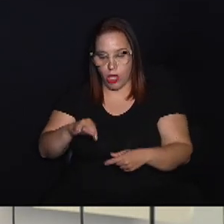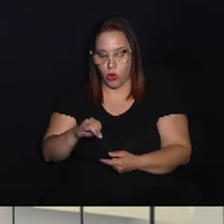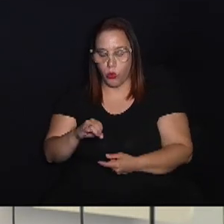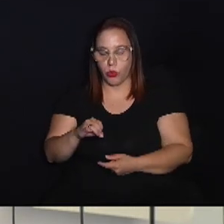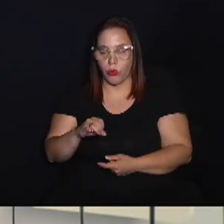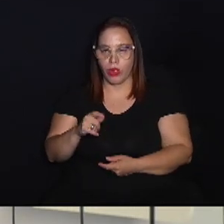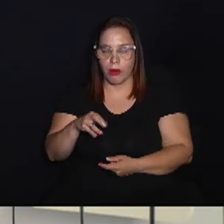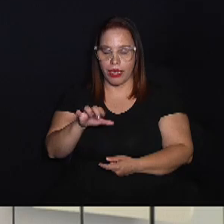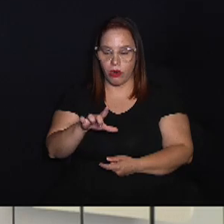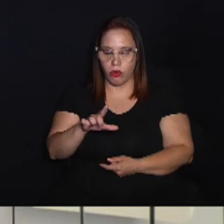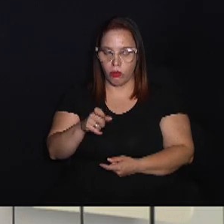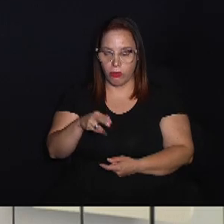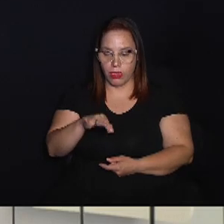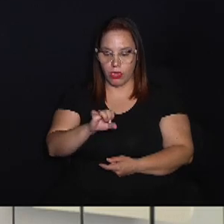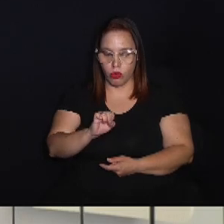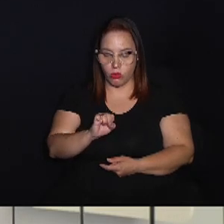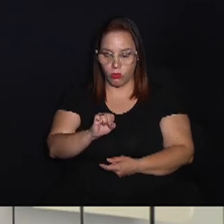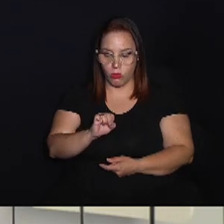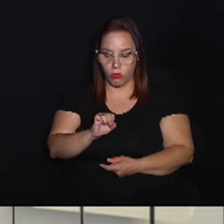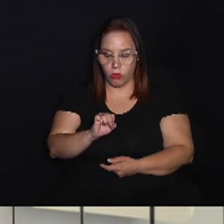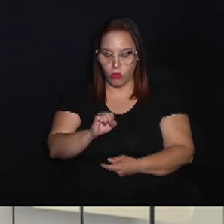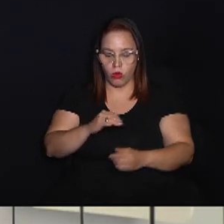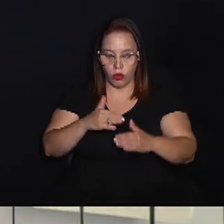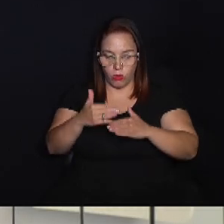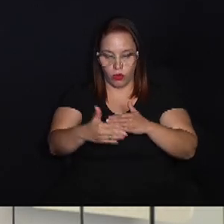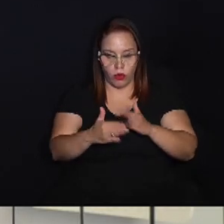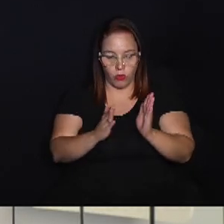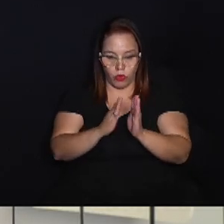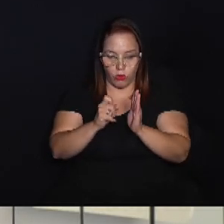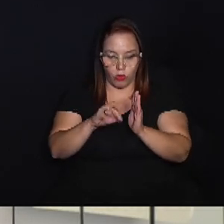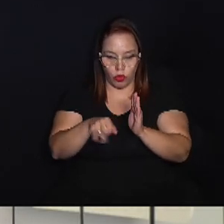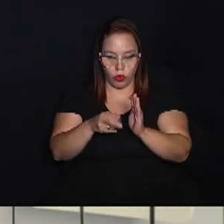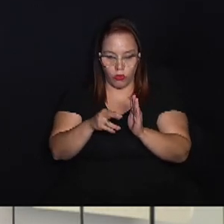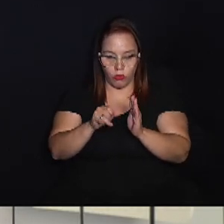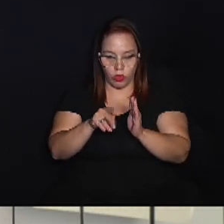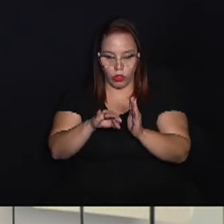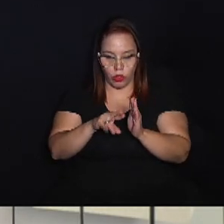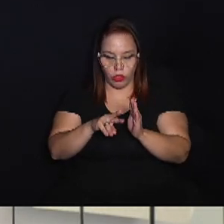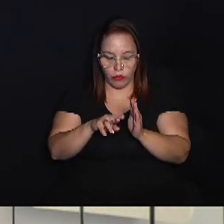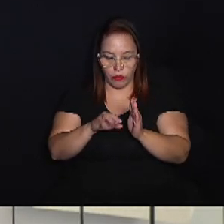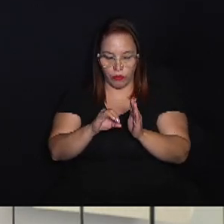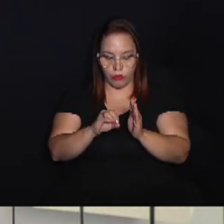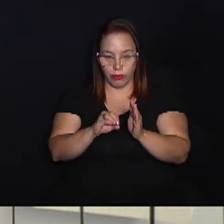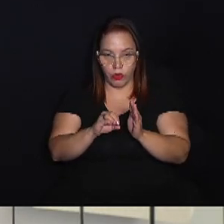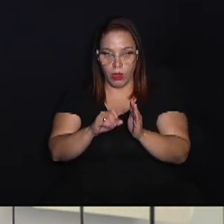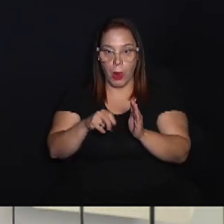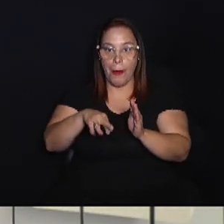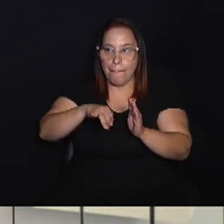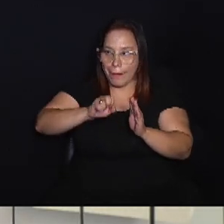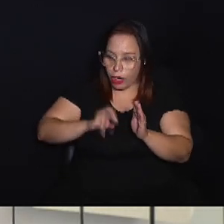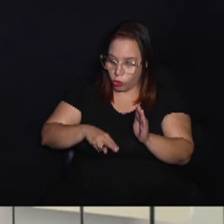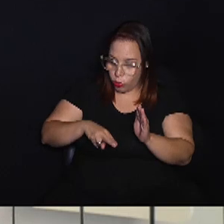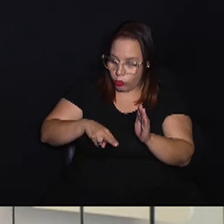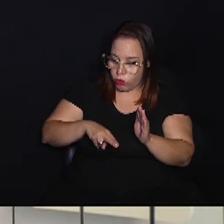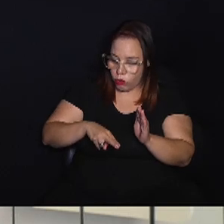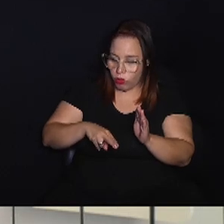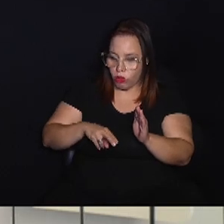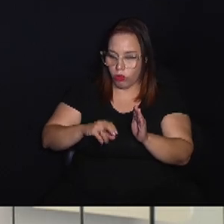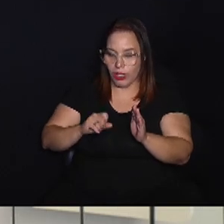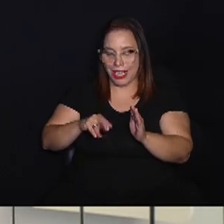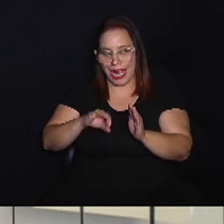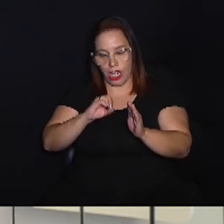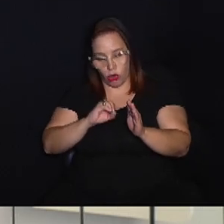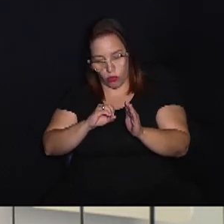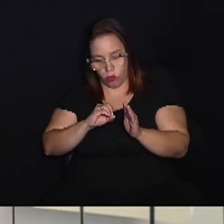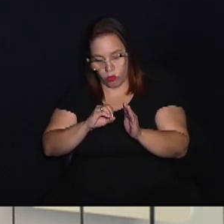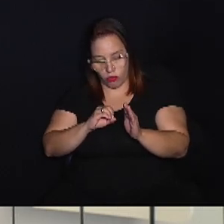Bispo, Matheus Bueno e o Luan Dias, e na frente o João Vitor de um lado, o Marlon Maranhão do outro e o Caio